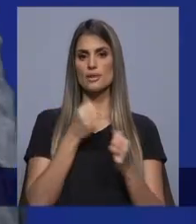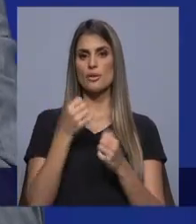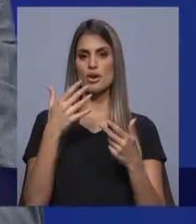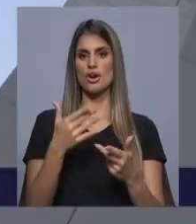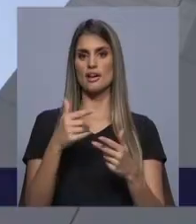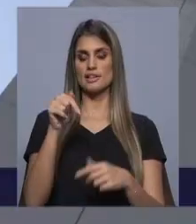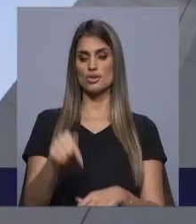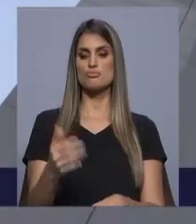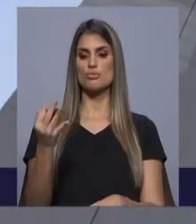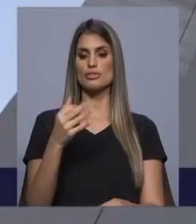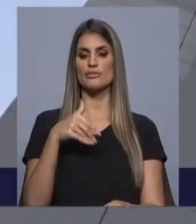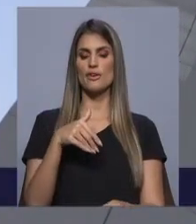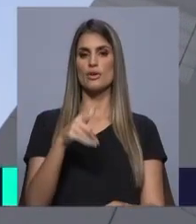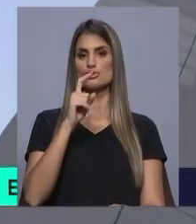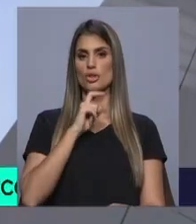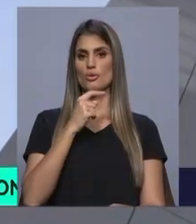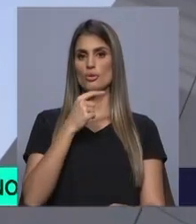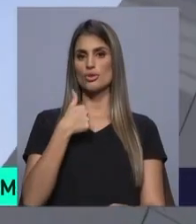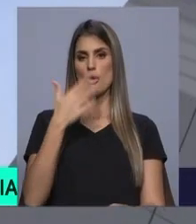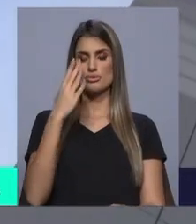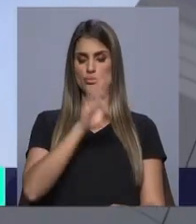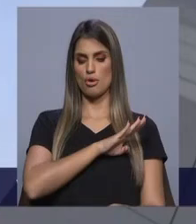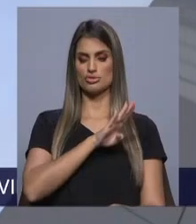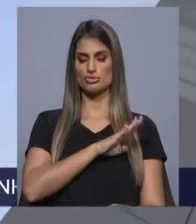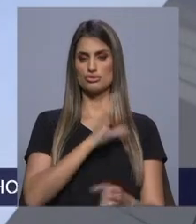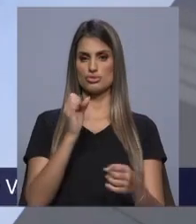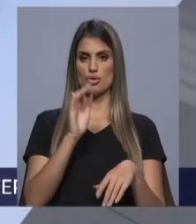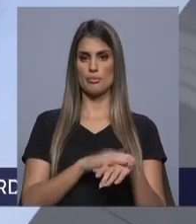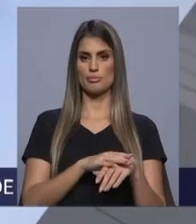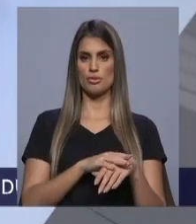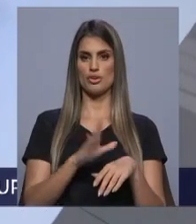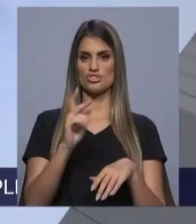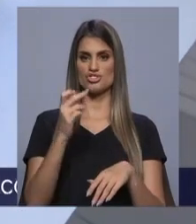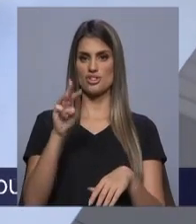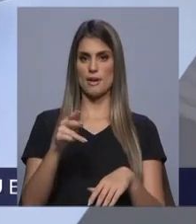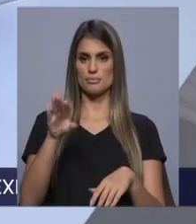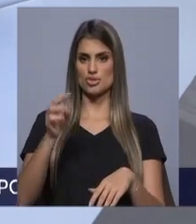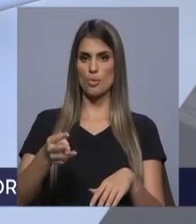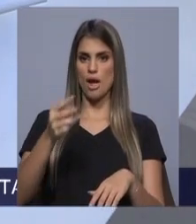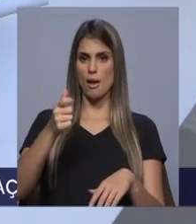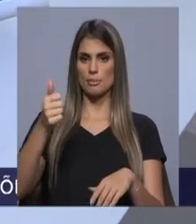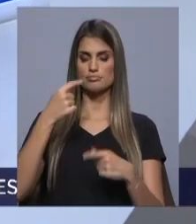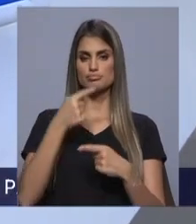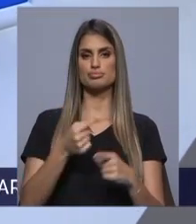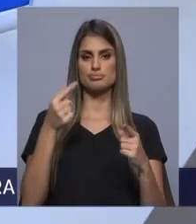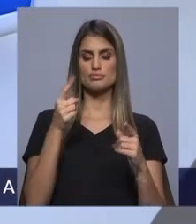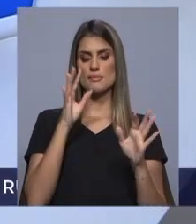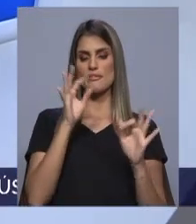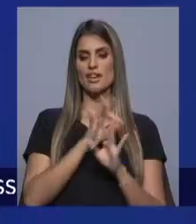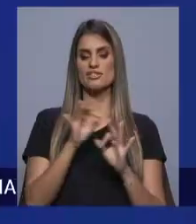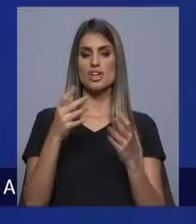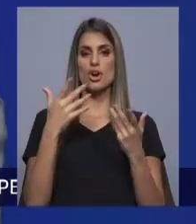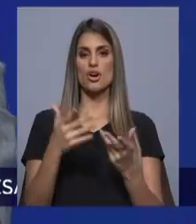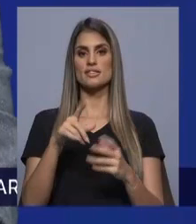Porto. Calhar, portanto... Vamos mesmo para o gelo, eu juro que não foi de propósito. A culpa é mesmo de James Webb, continua semana após semana a dar-nos estas maravilhas. E agora